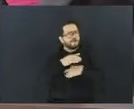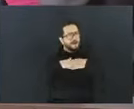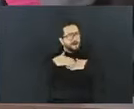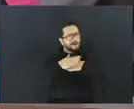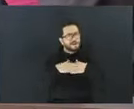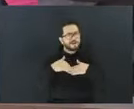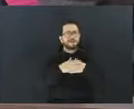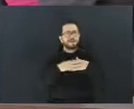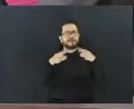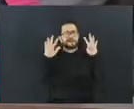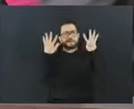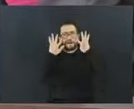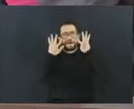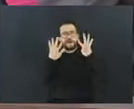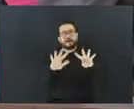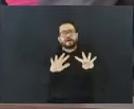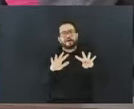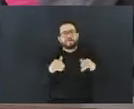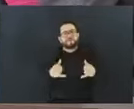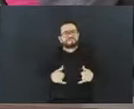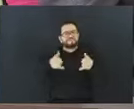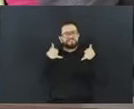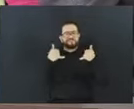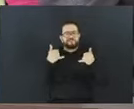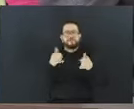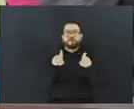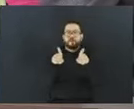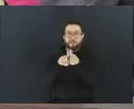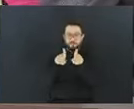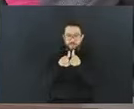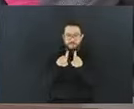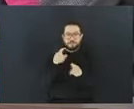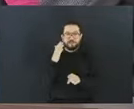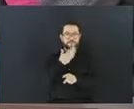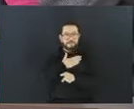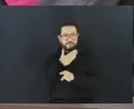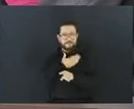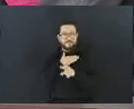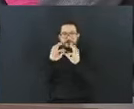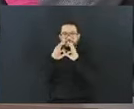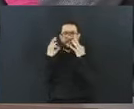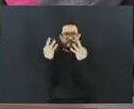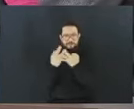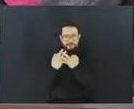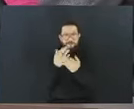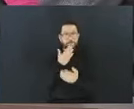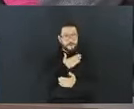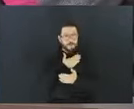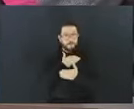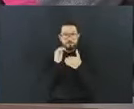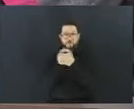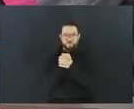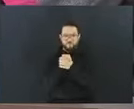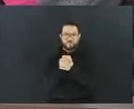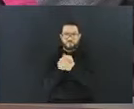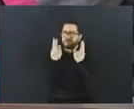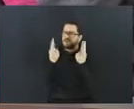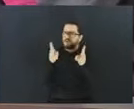respeito. A nossa família, em especial, meu esposo, nos ensinou sempre a amar,